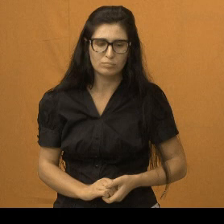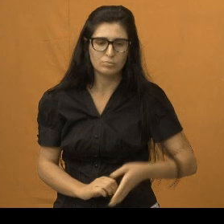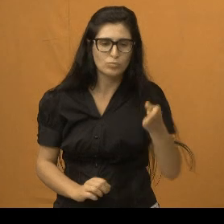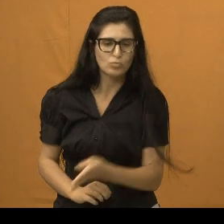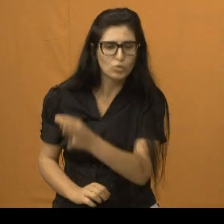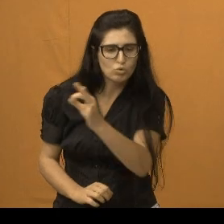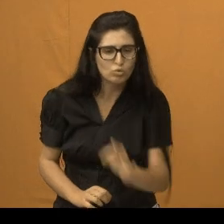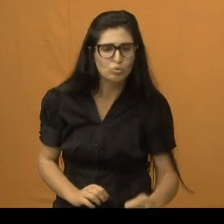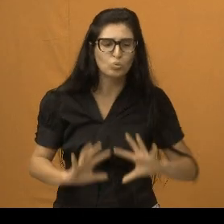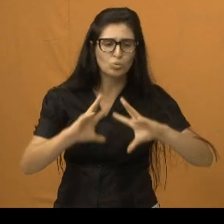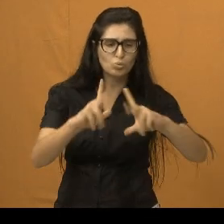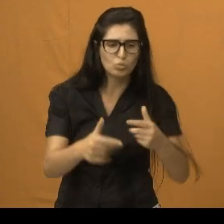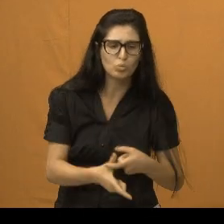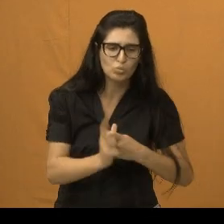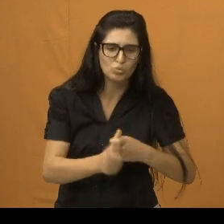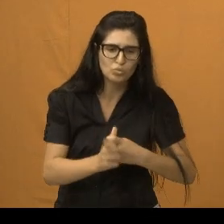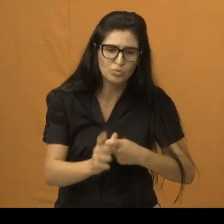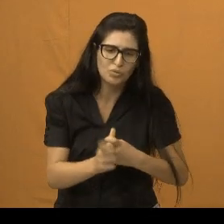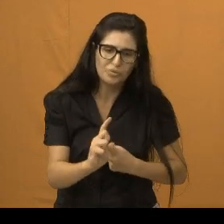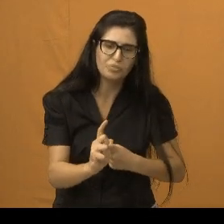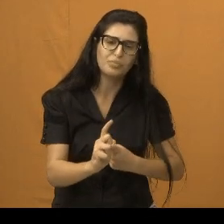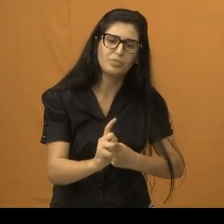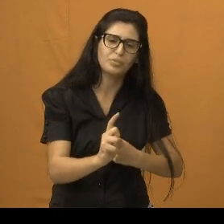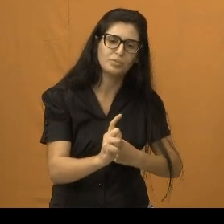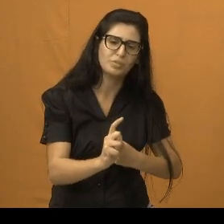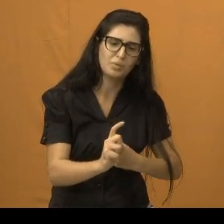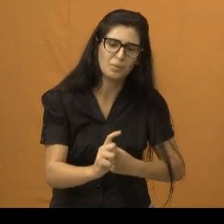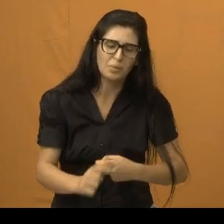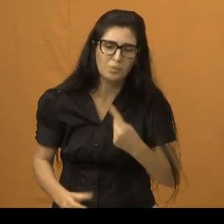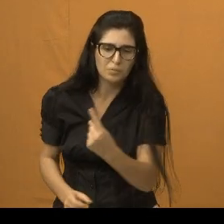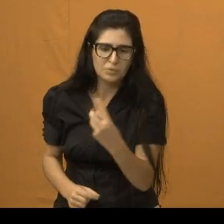Juros e encargos da dívida, nós fomos orçado